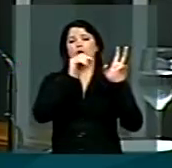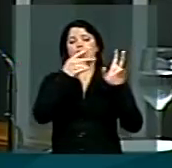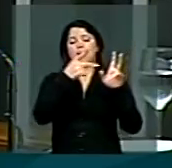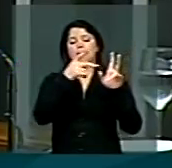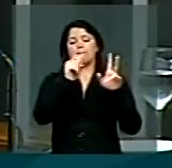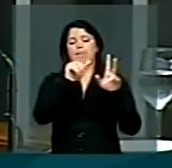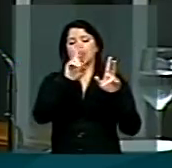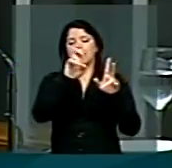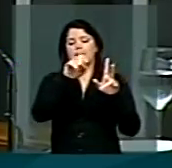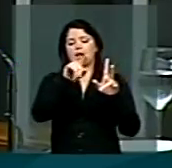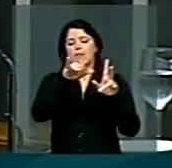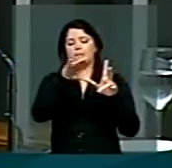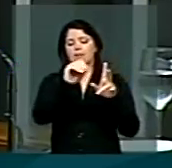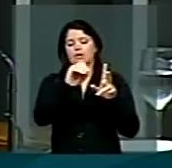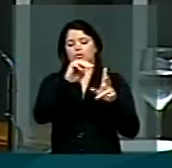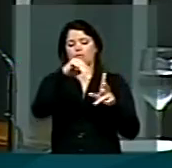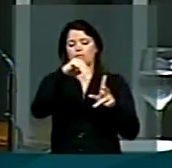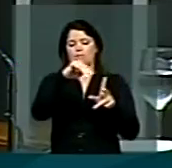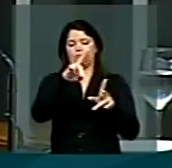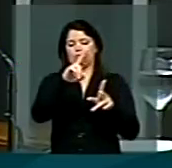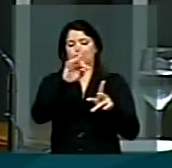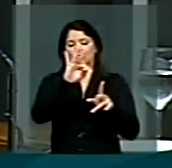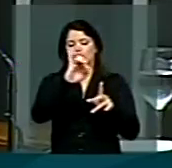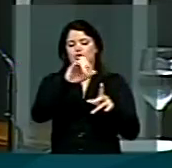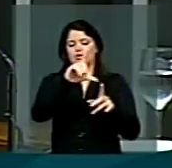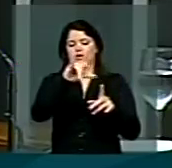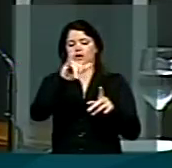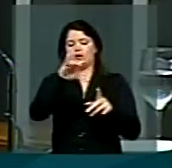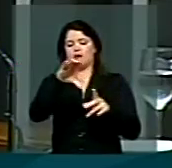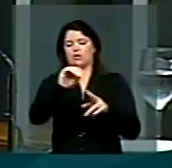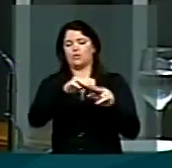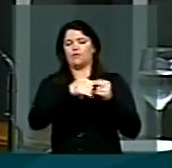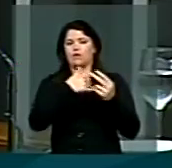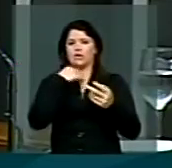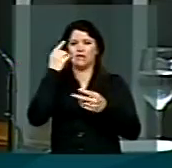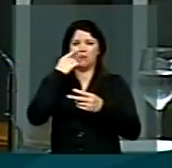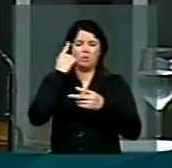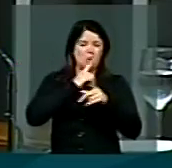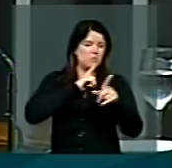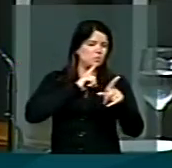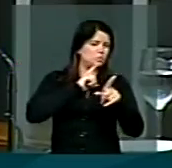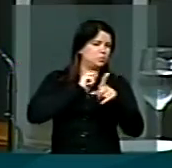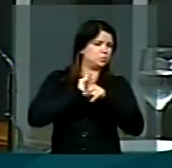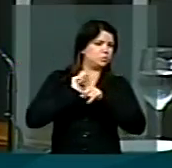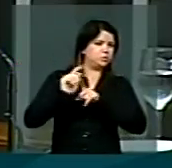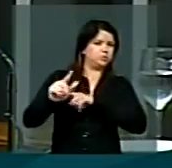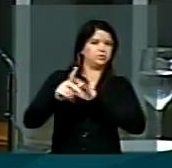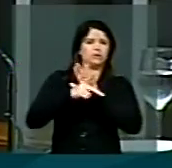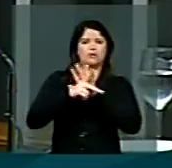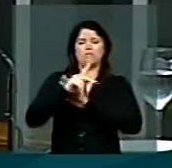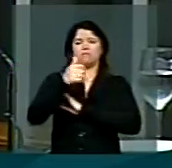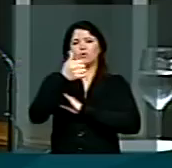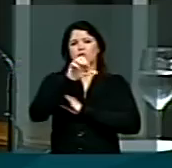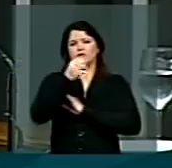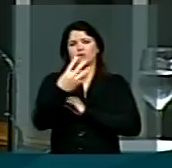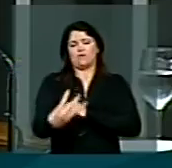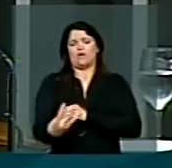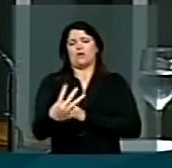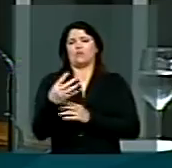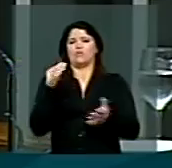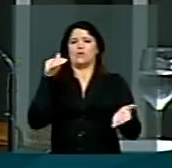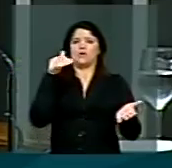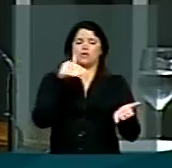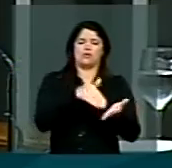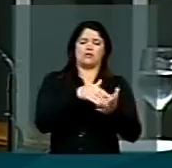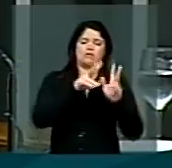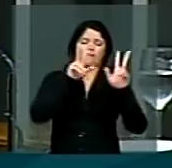Parlamento Mutilado, deputados federais caçados pela ditadura de 1964,